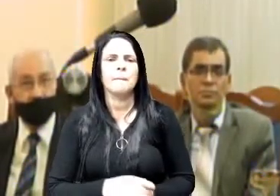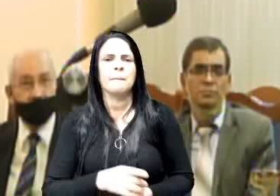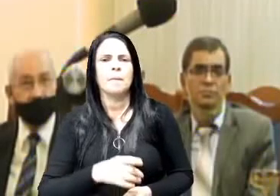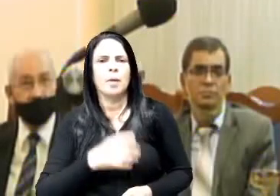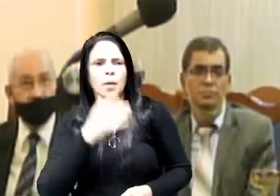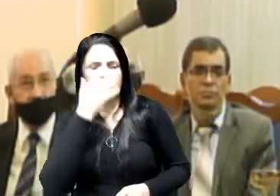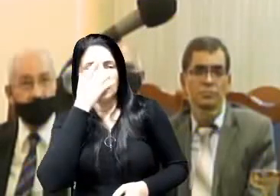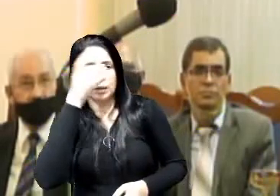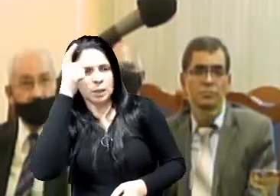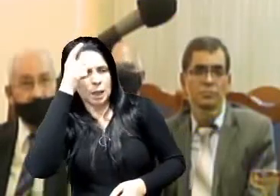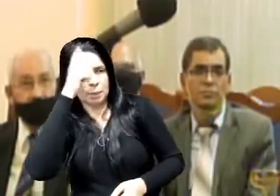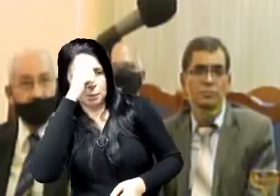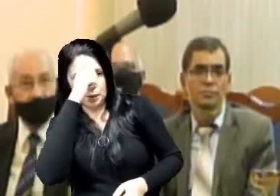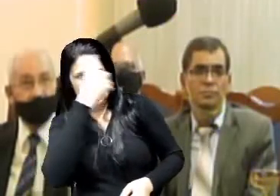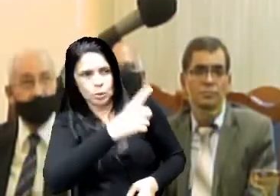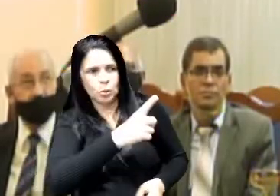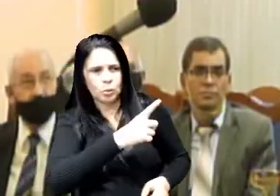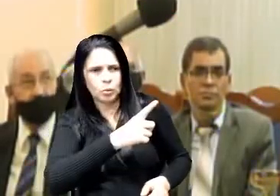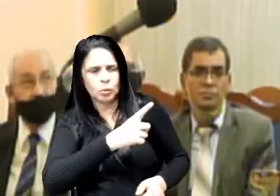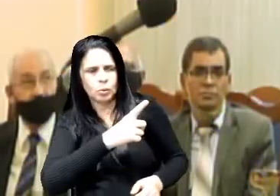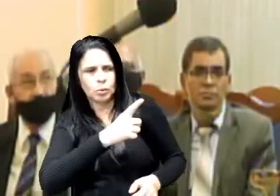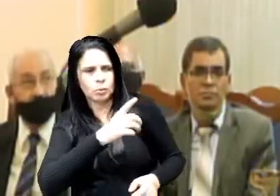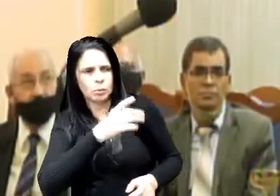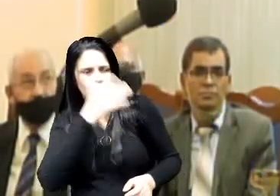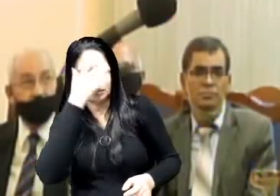esbofetear. Sabe o que é esbofetear?